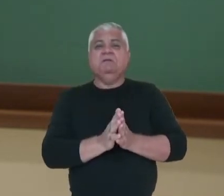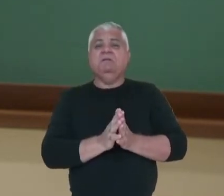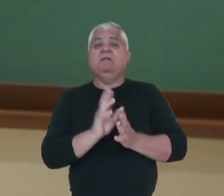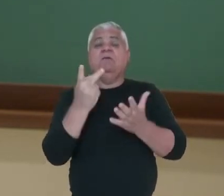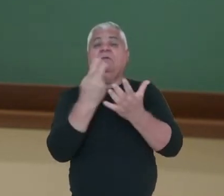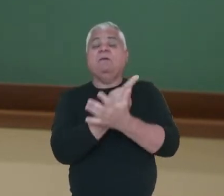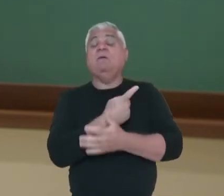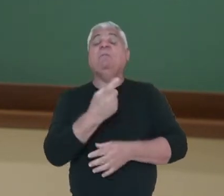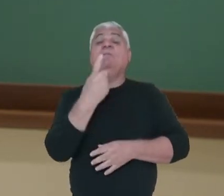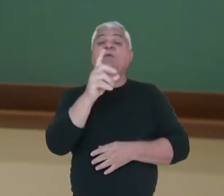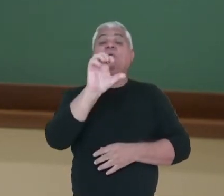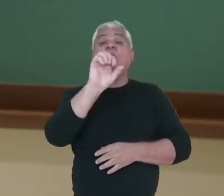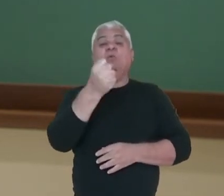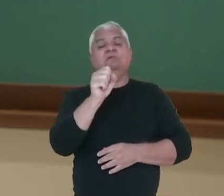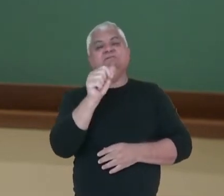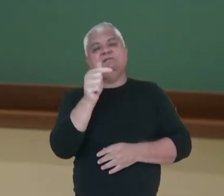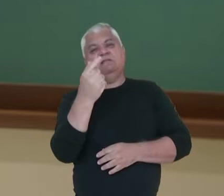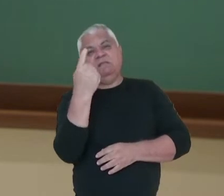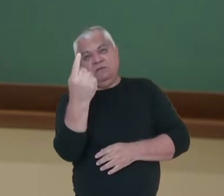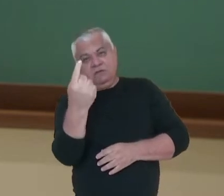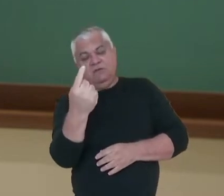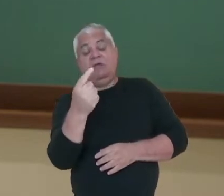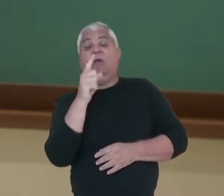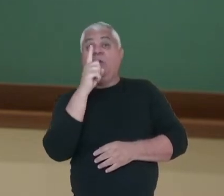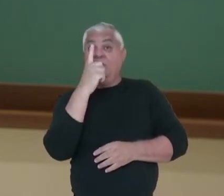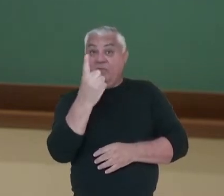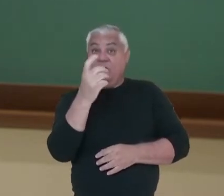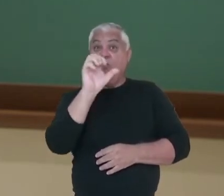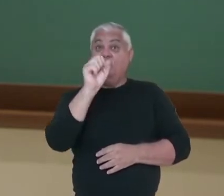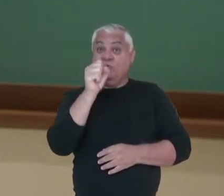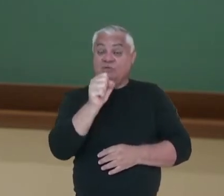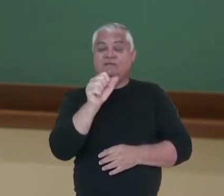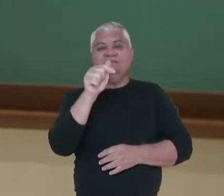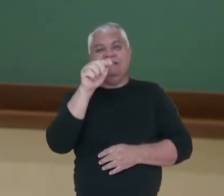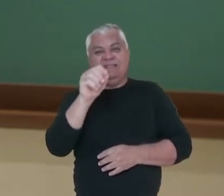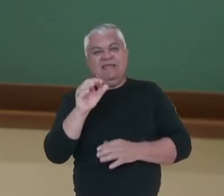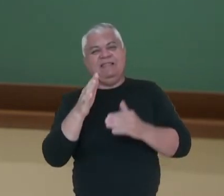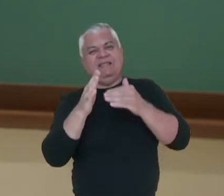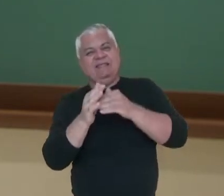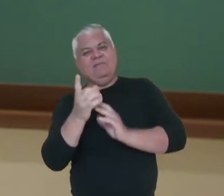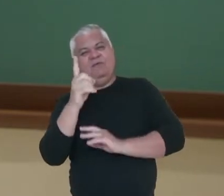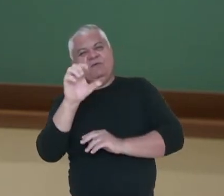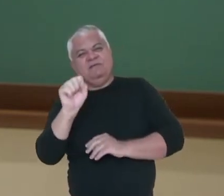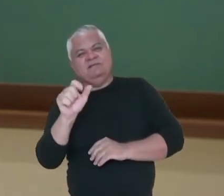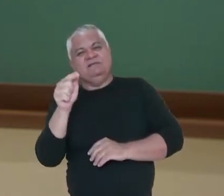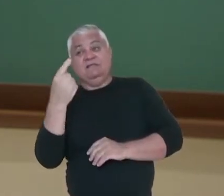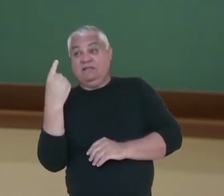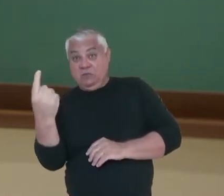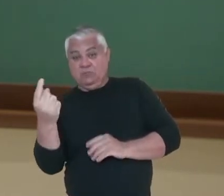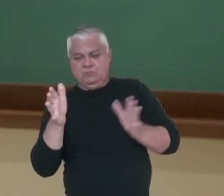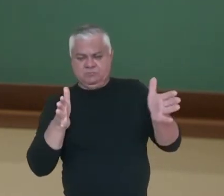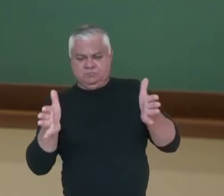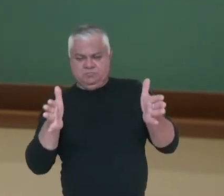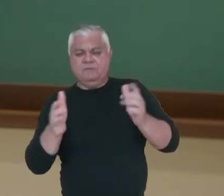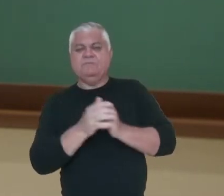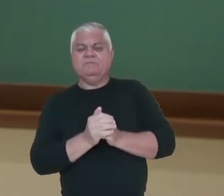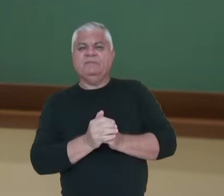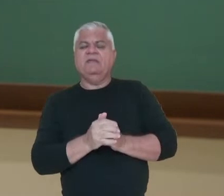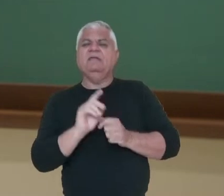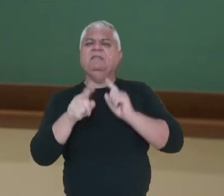minto. 1871 até 1870, 1871, teve a Guerra Franco-Prussiana. E de 71